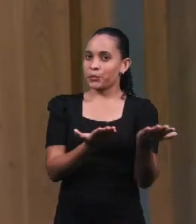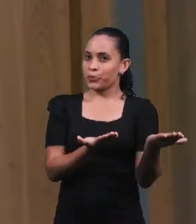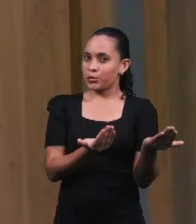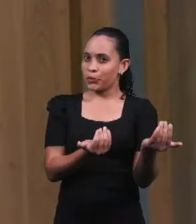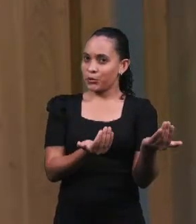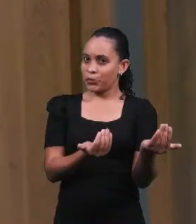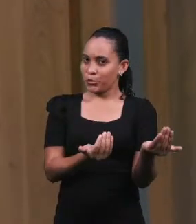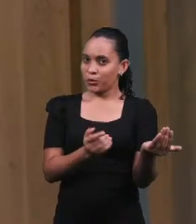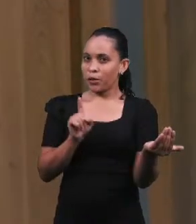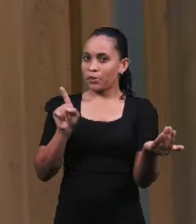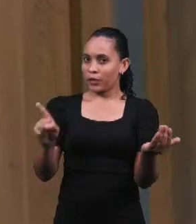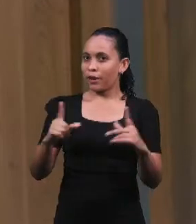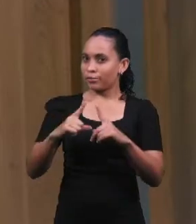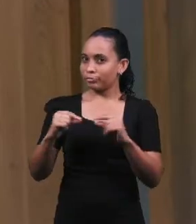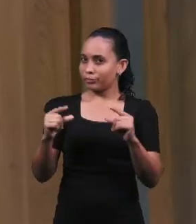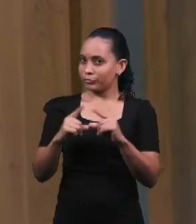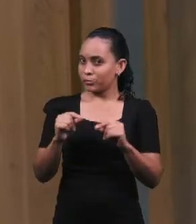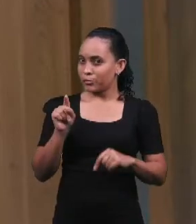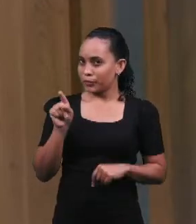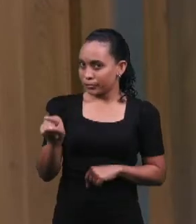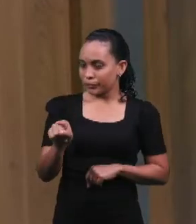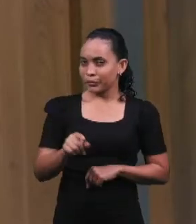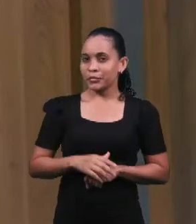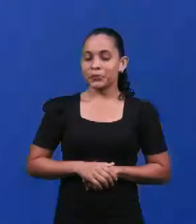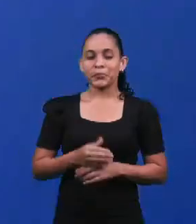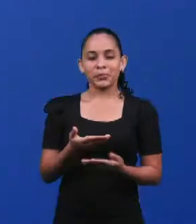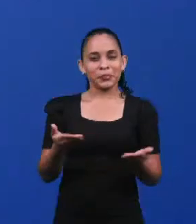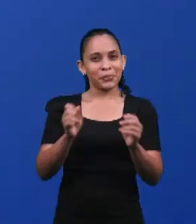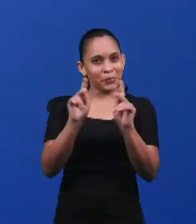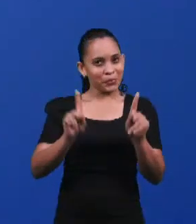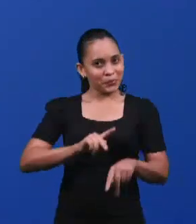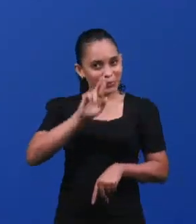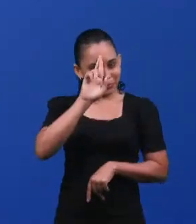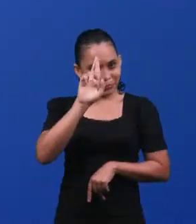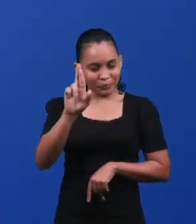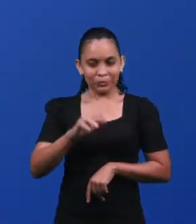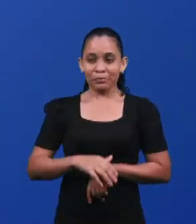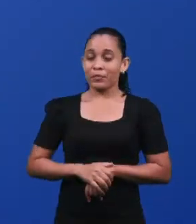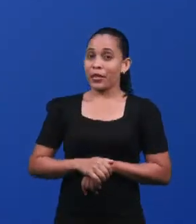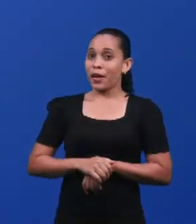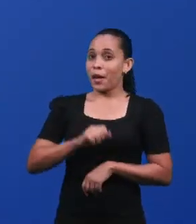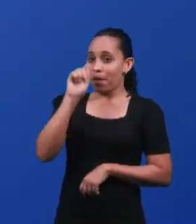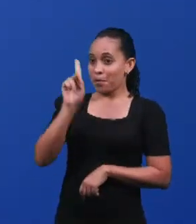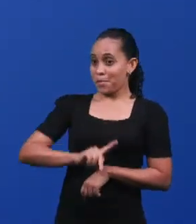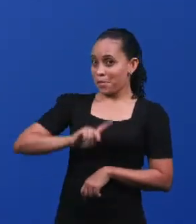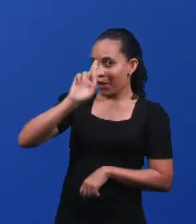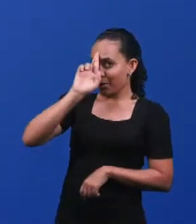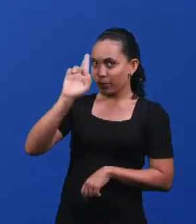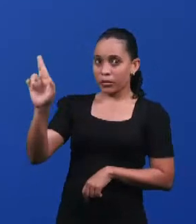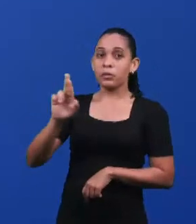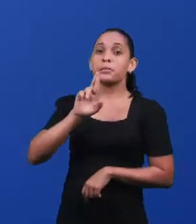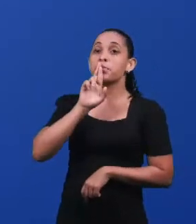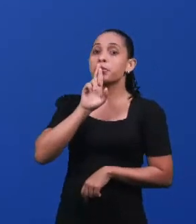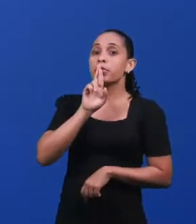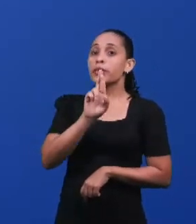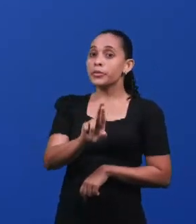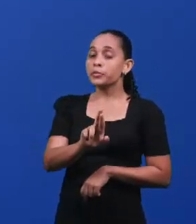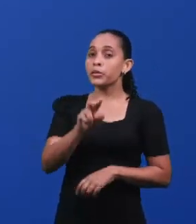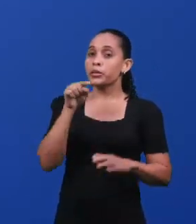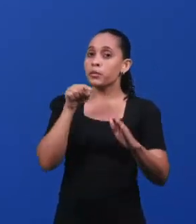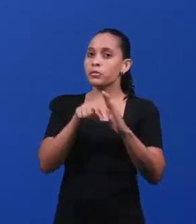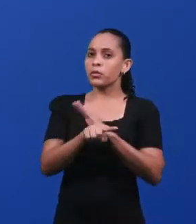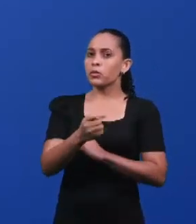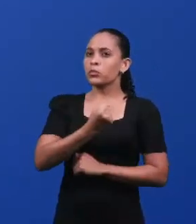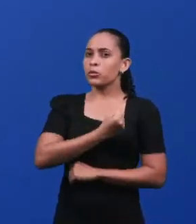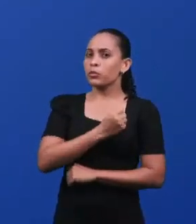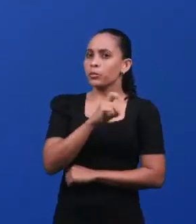Federal. Ludmila, a paz do Senhor Jesus, irmã. Paz do Senhor Jesus, irmãos. Em resposta à pergunta número